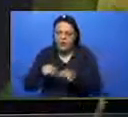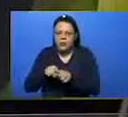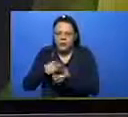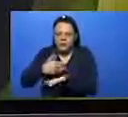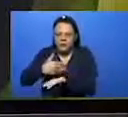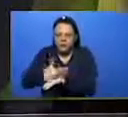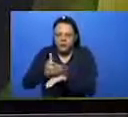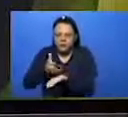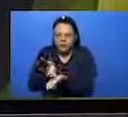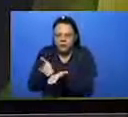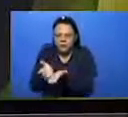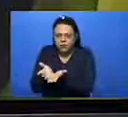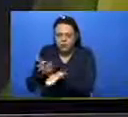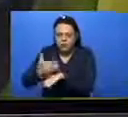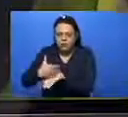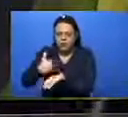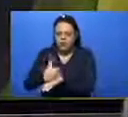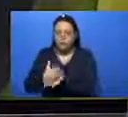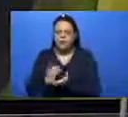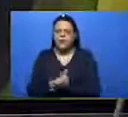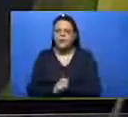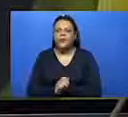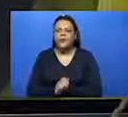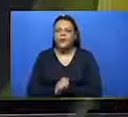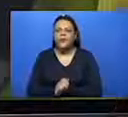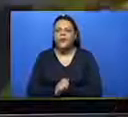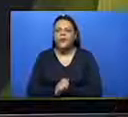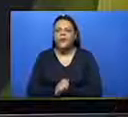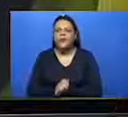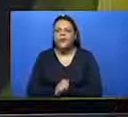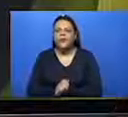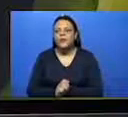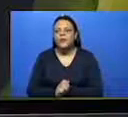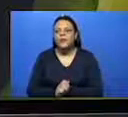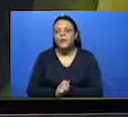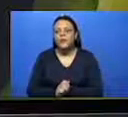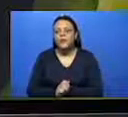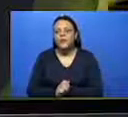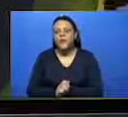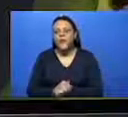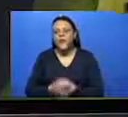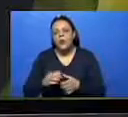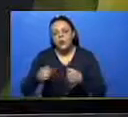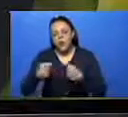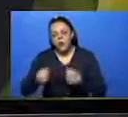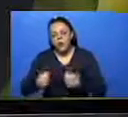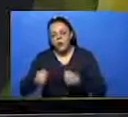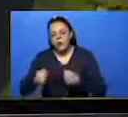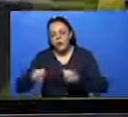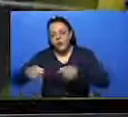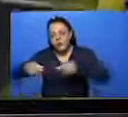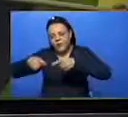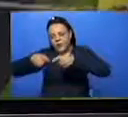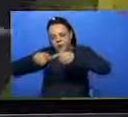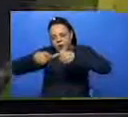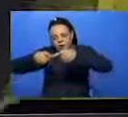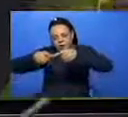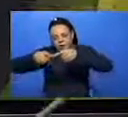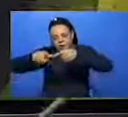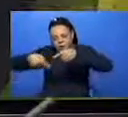né? Ó, ele pode ser em 3D, 3